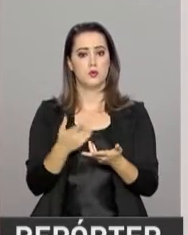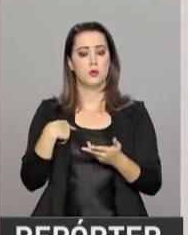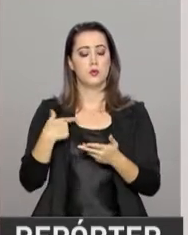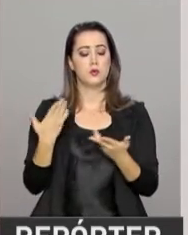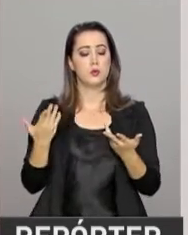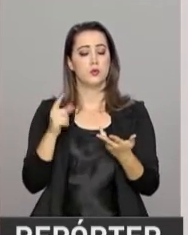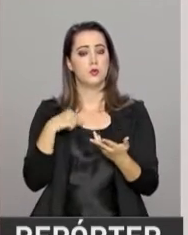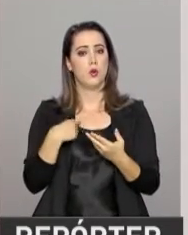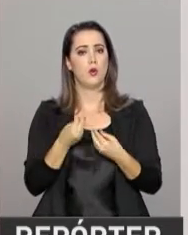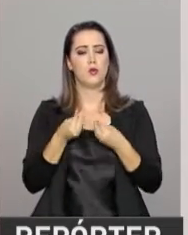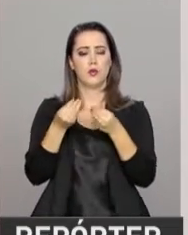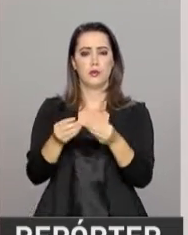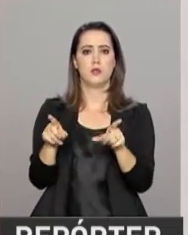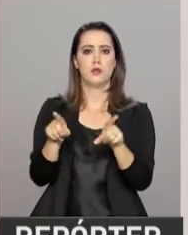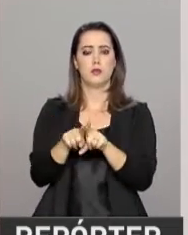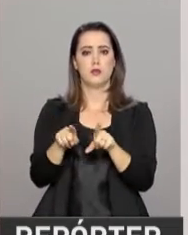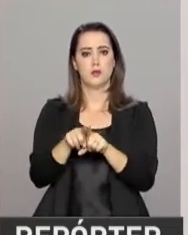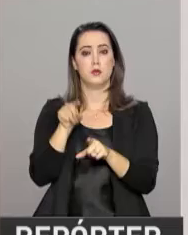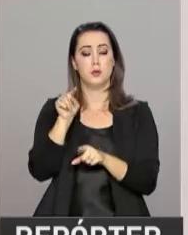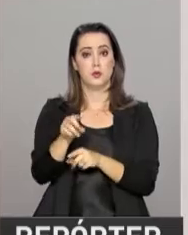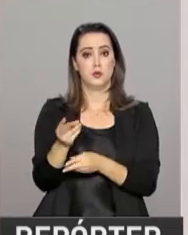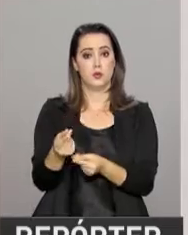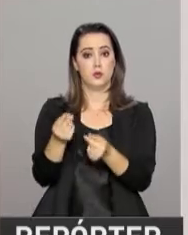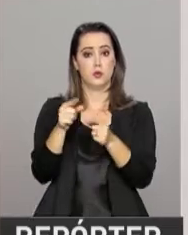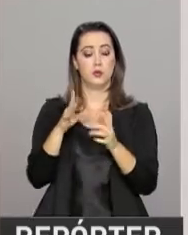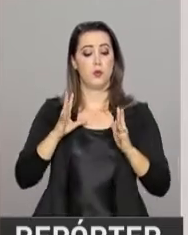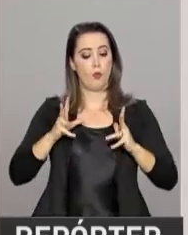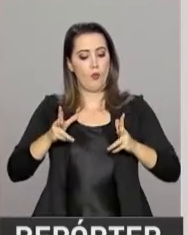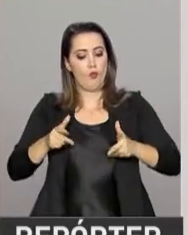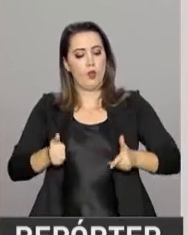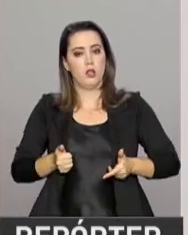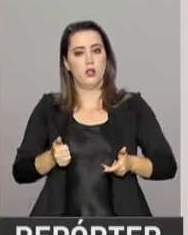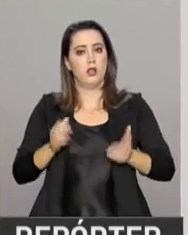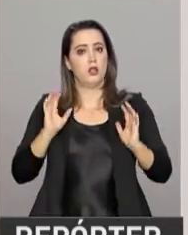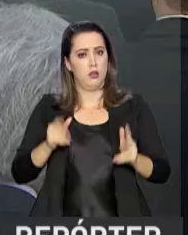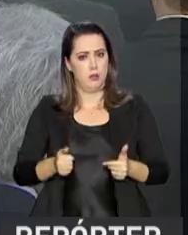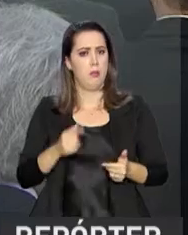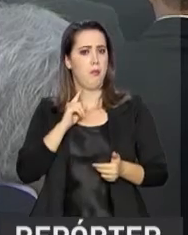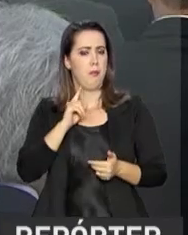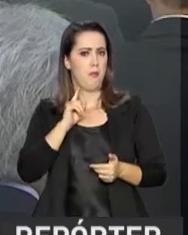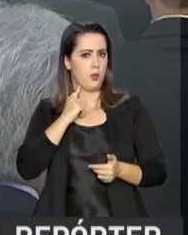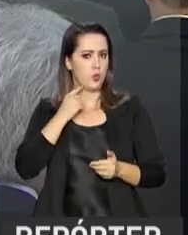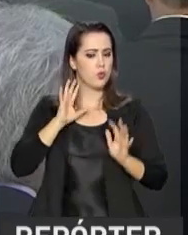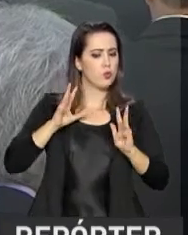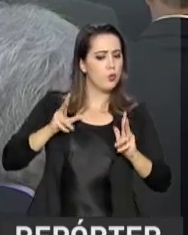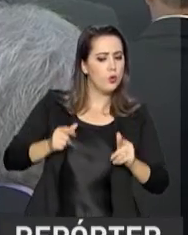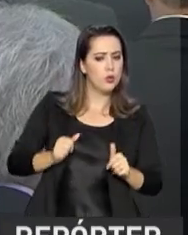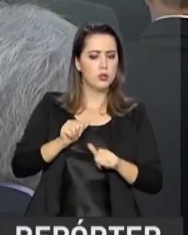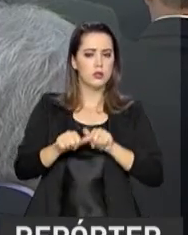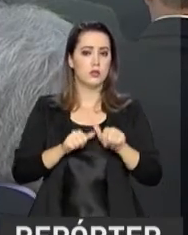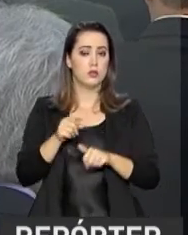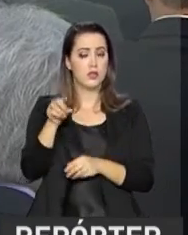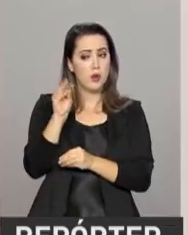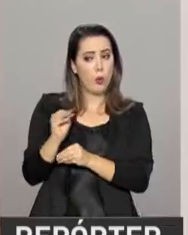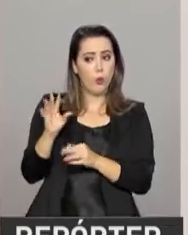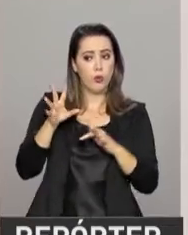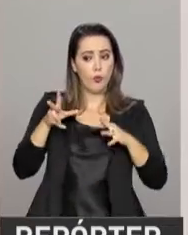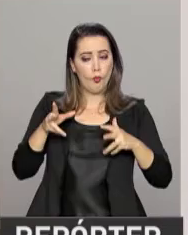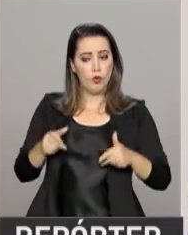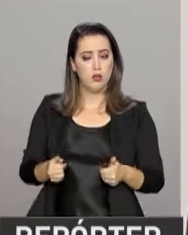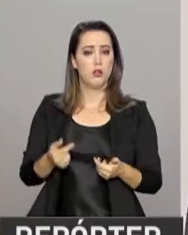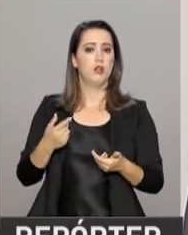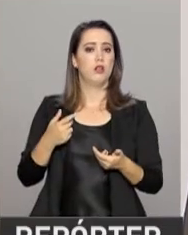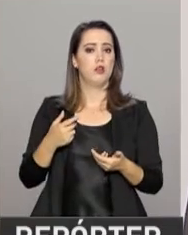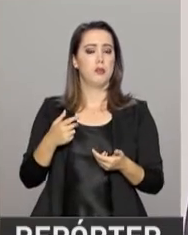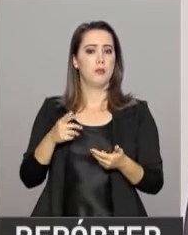praticando e quero dedicar muito desses recursos para o saneamento no país toda vez que você cuida do saneamento na verdade